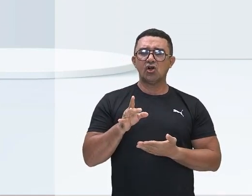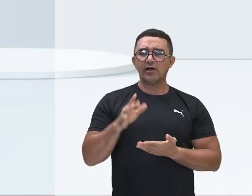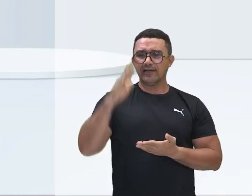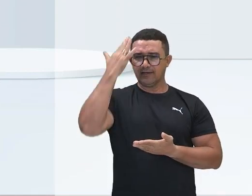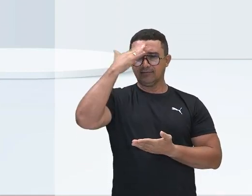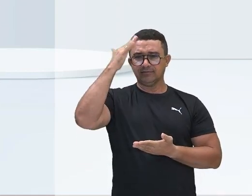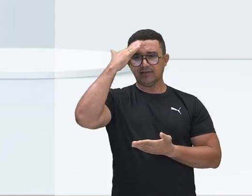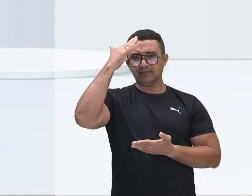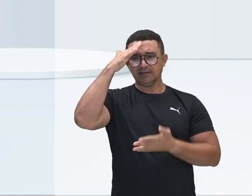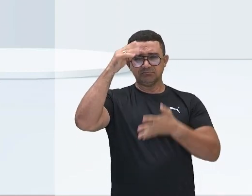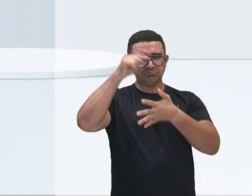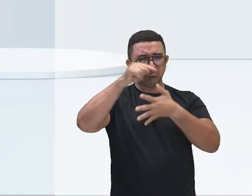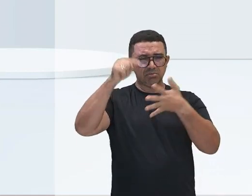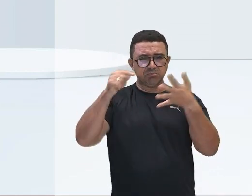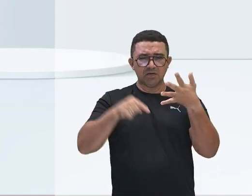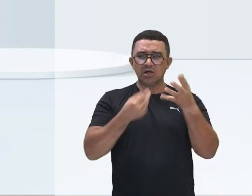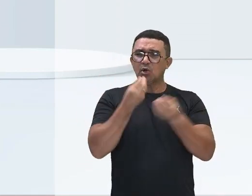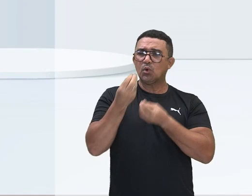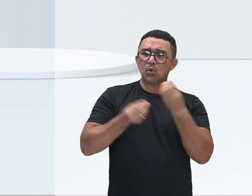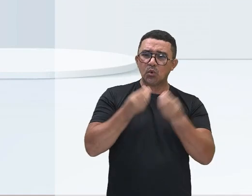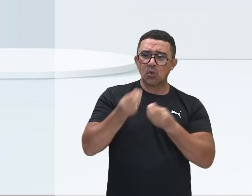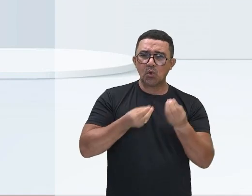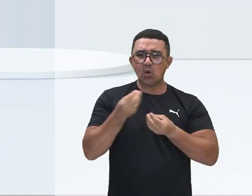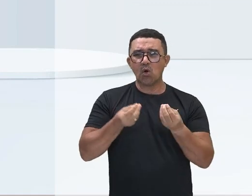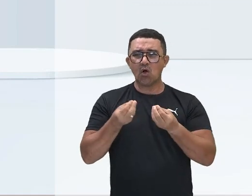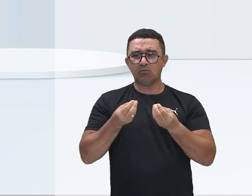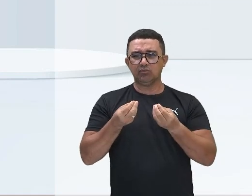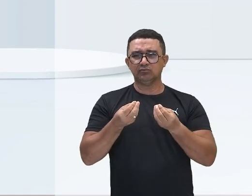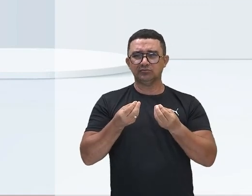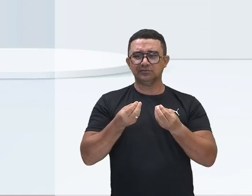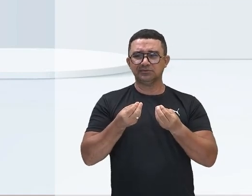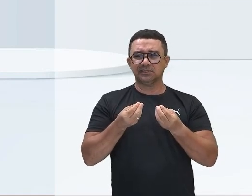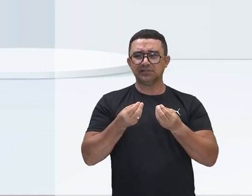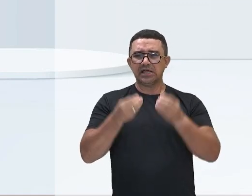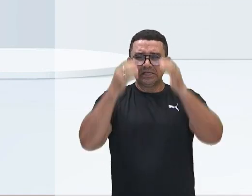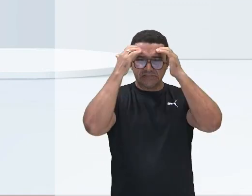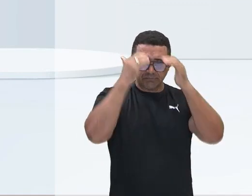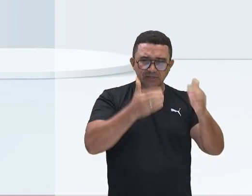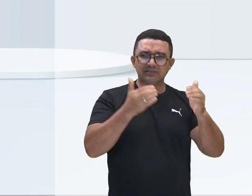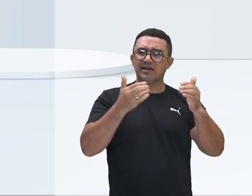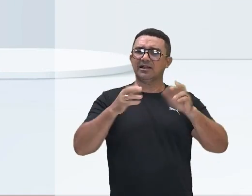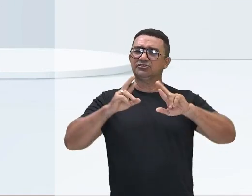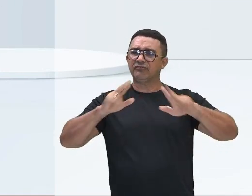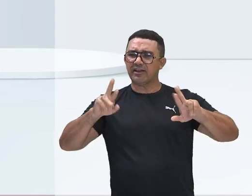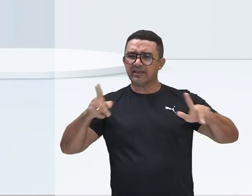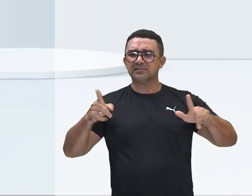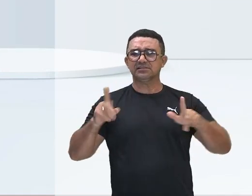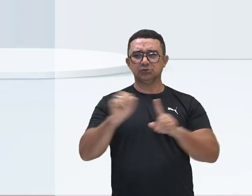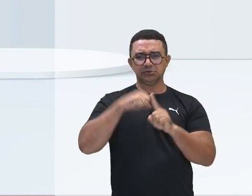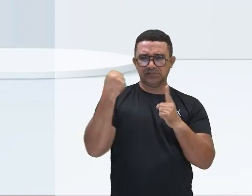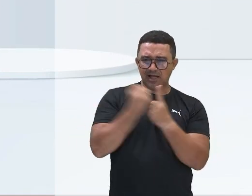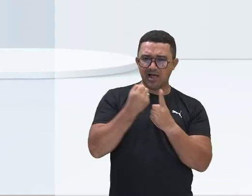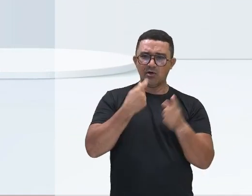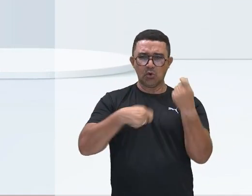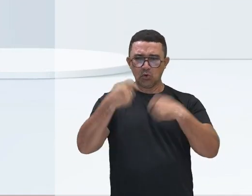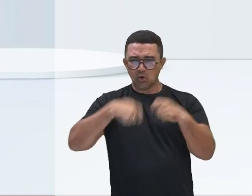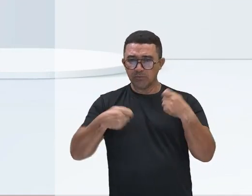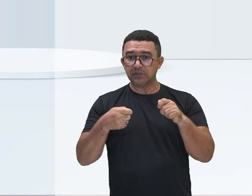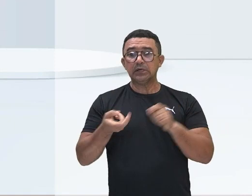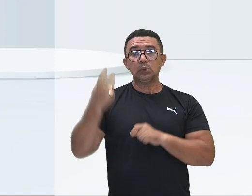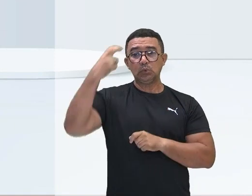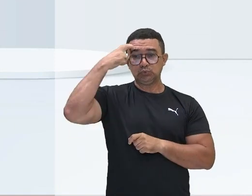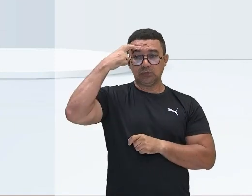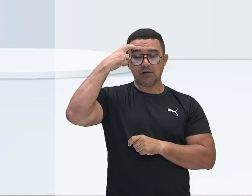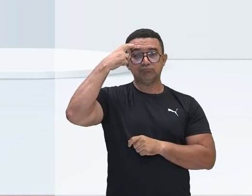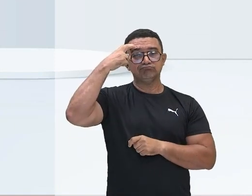essas questões de como a gente lidar com essas diferenças social, econômica, cultural que a gente vai